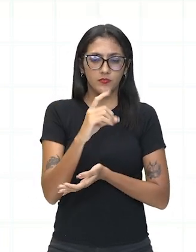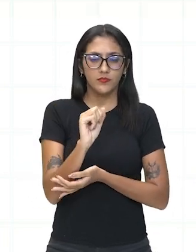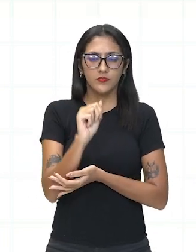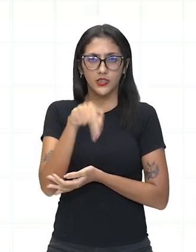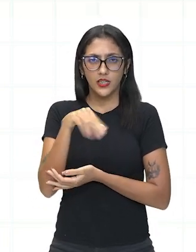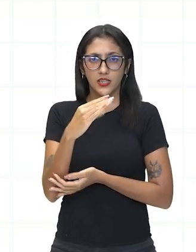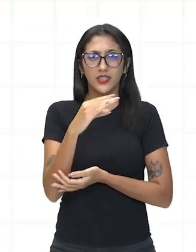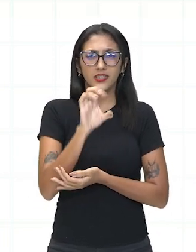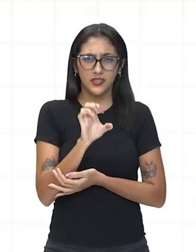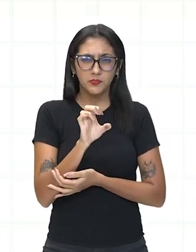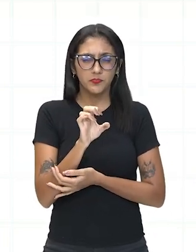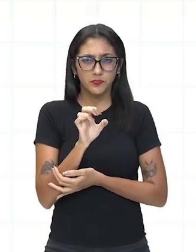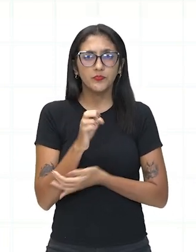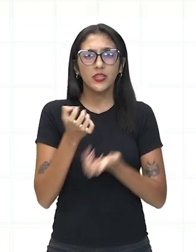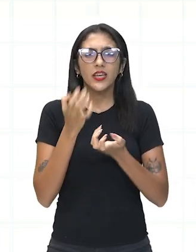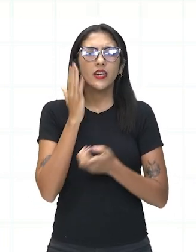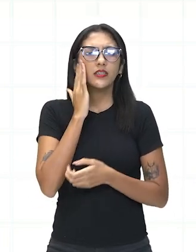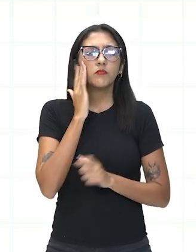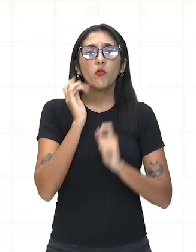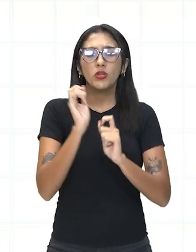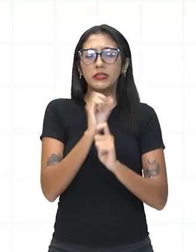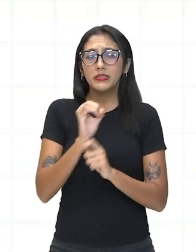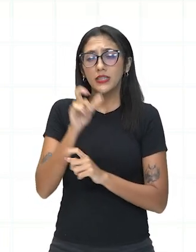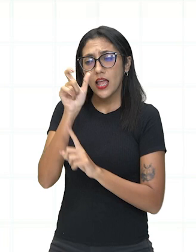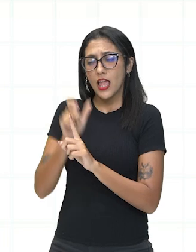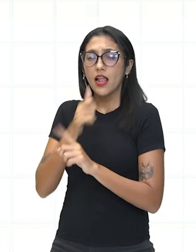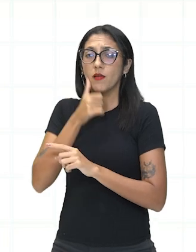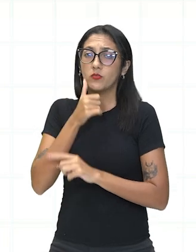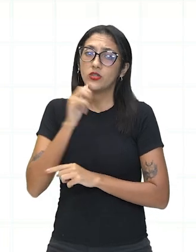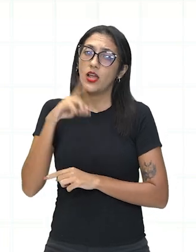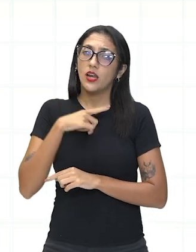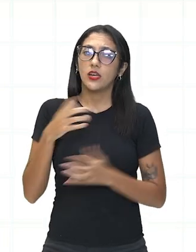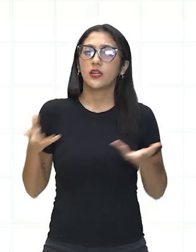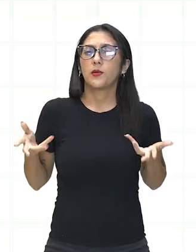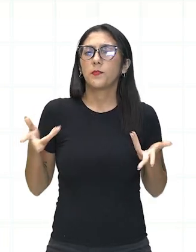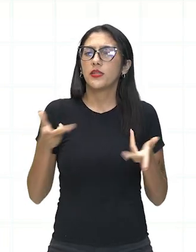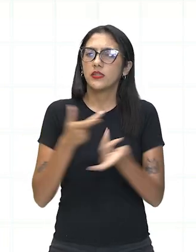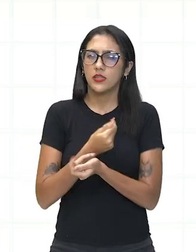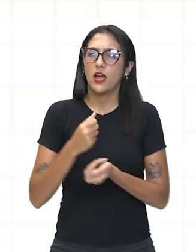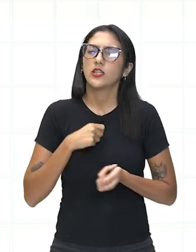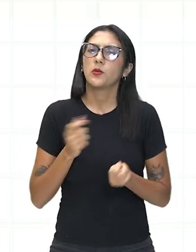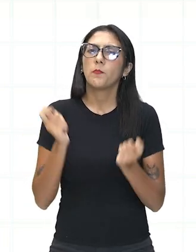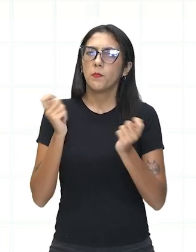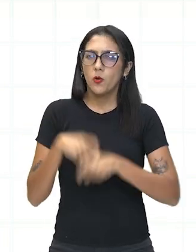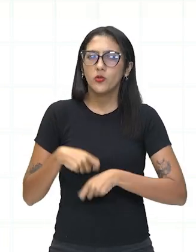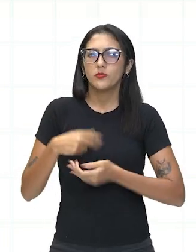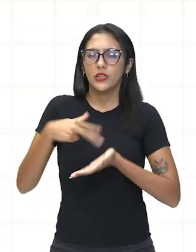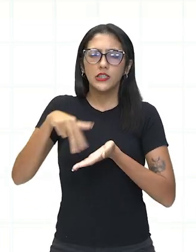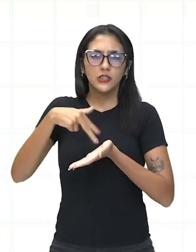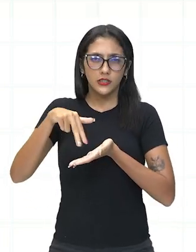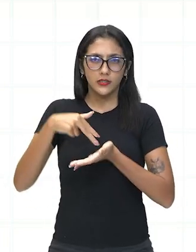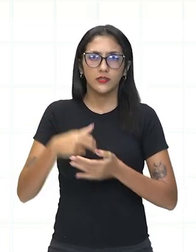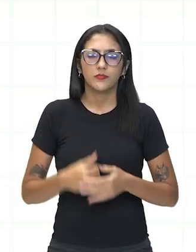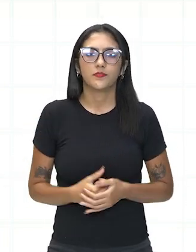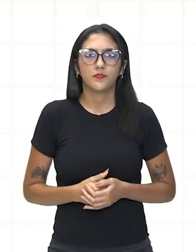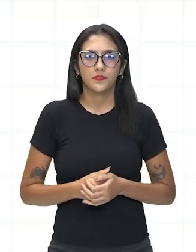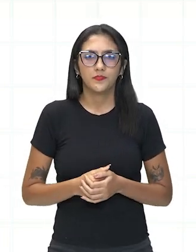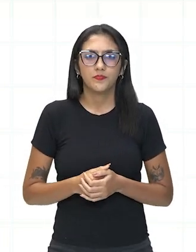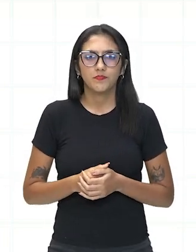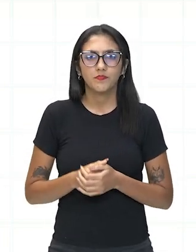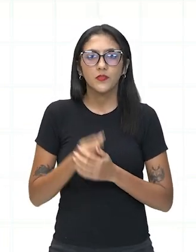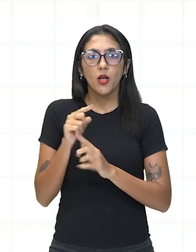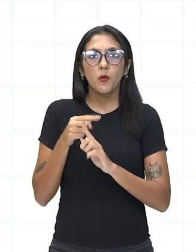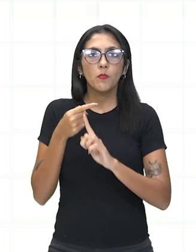ela tinha capacidade ou tinha habilidade, se ela podia dançar balé, ok? E